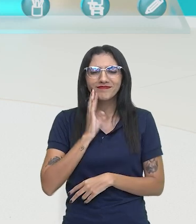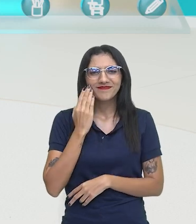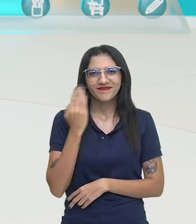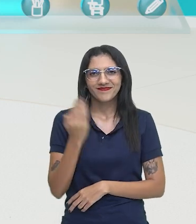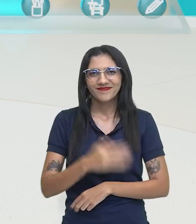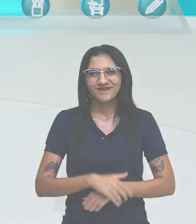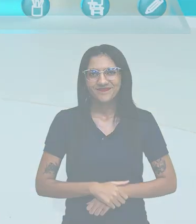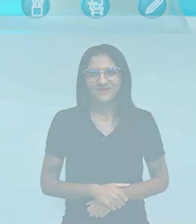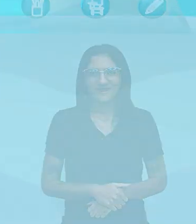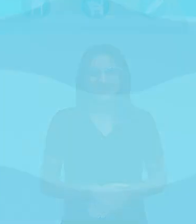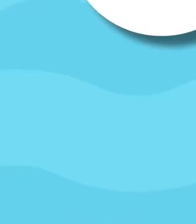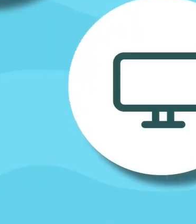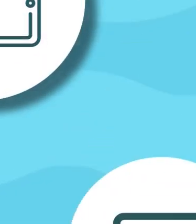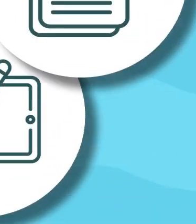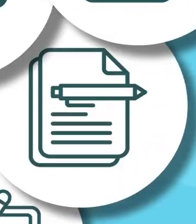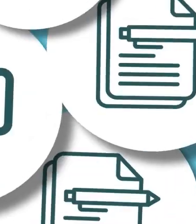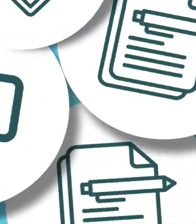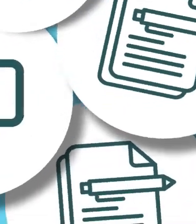Vamos lá!